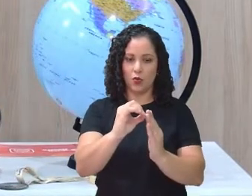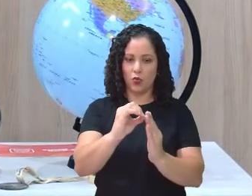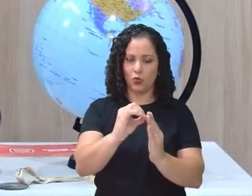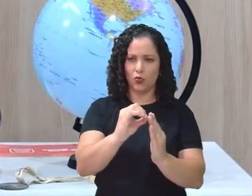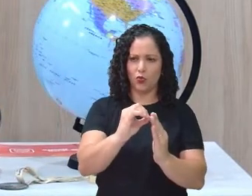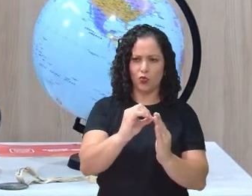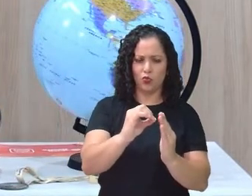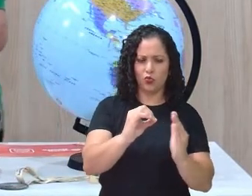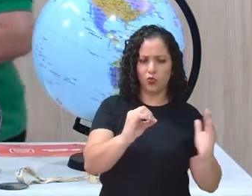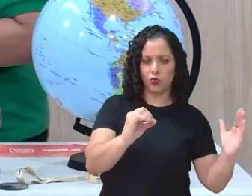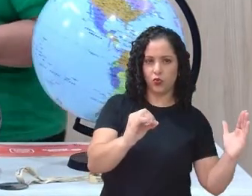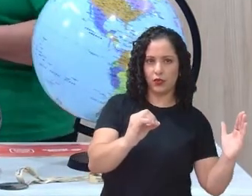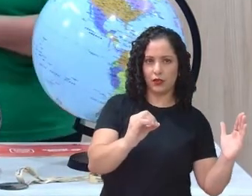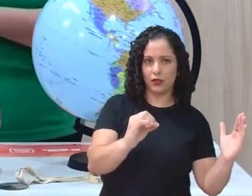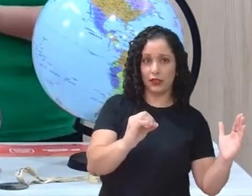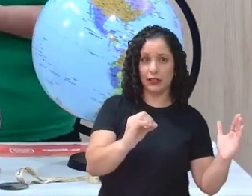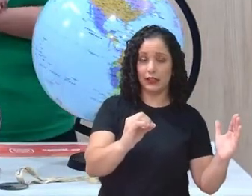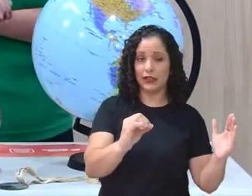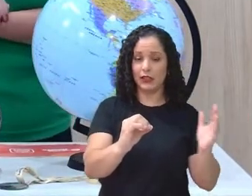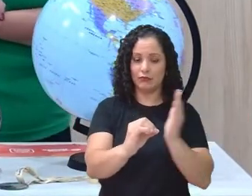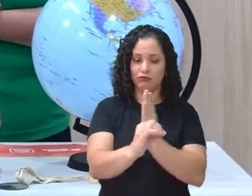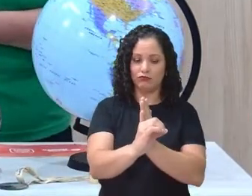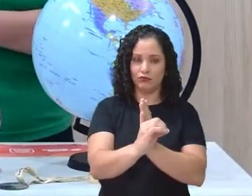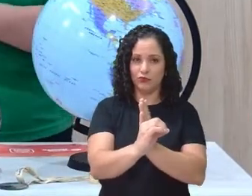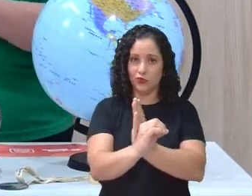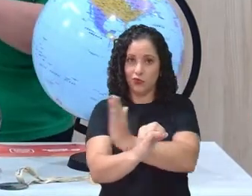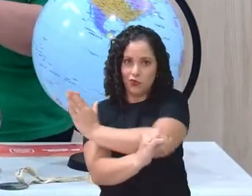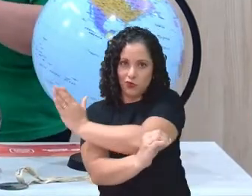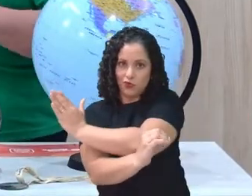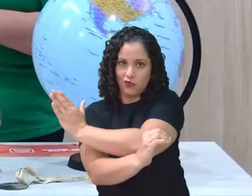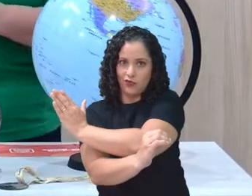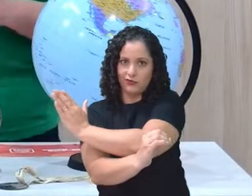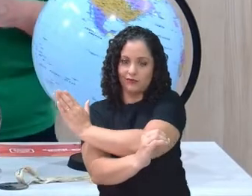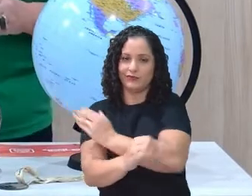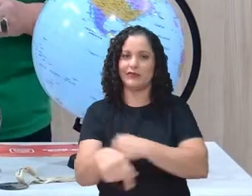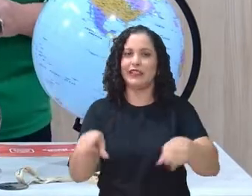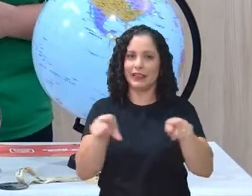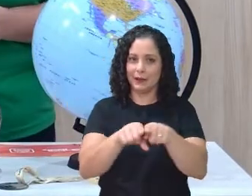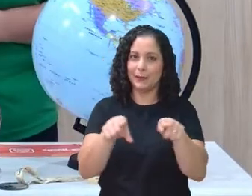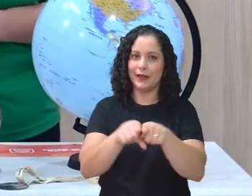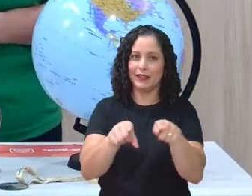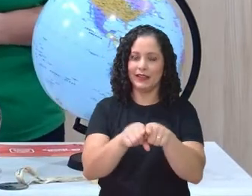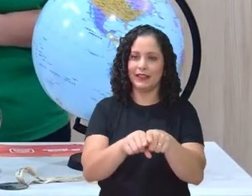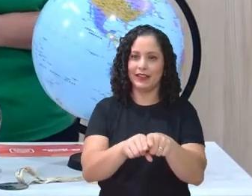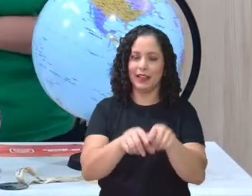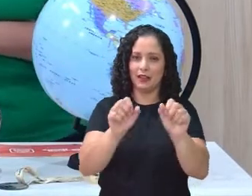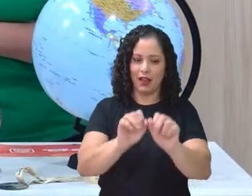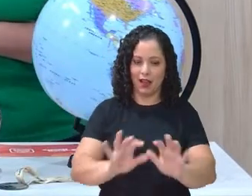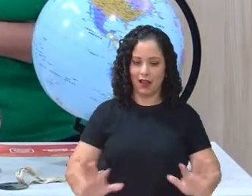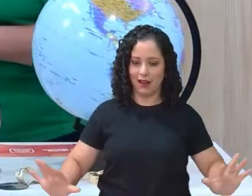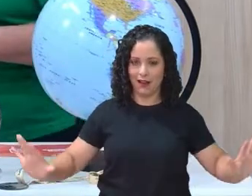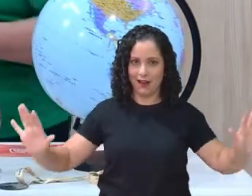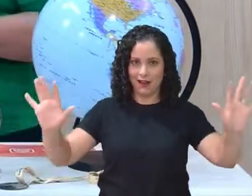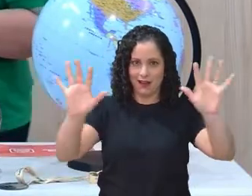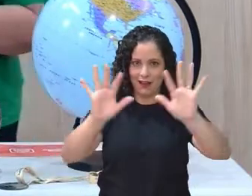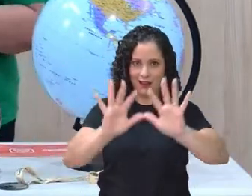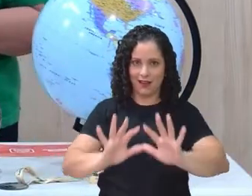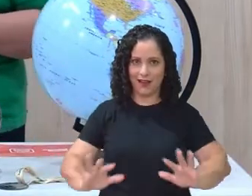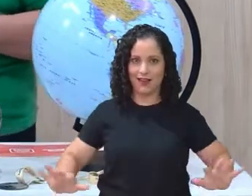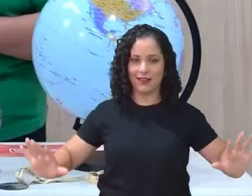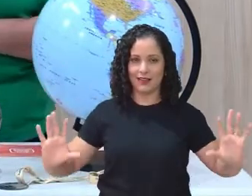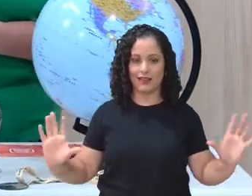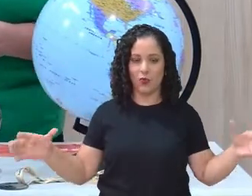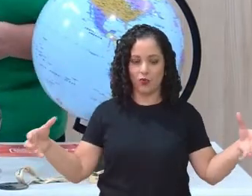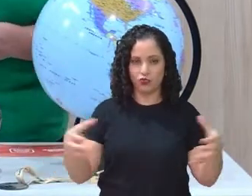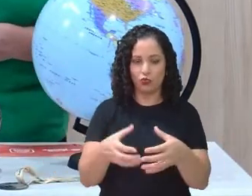e positivo, que também vai de 1 a 12, formando assim, né, todo esse